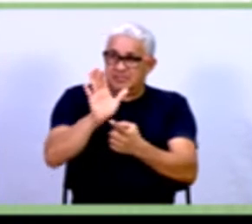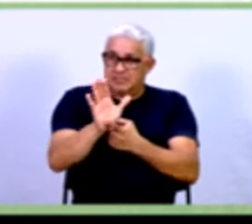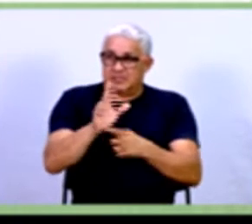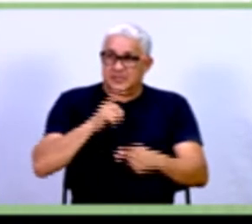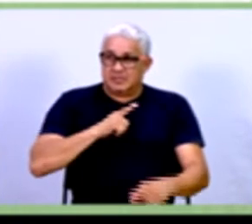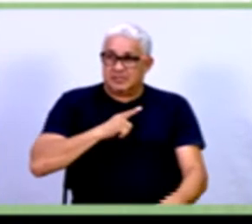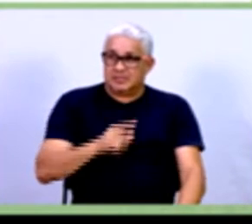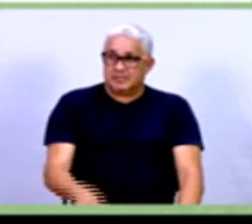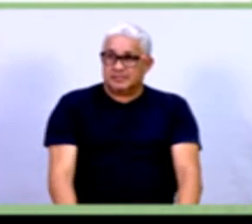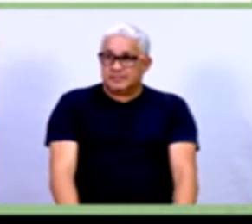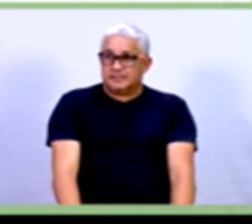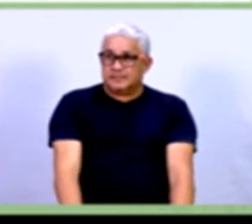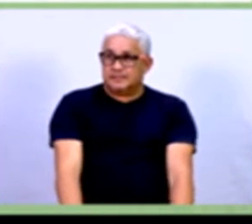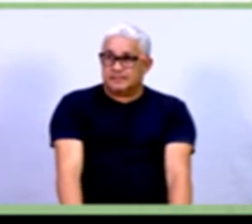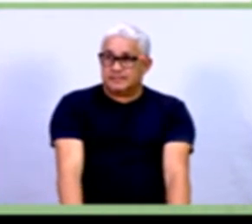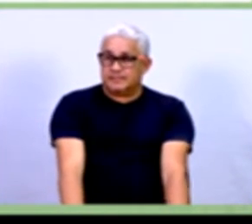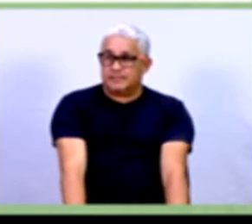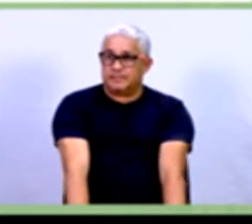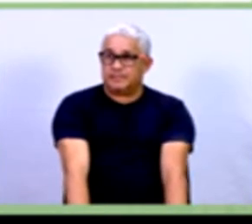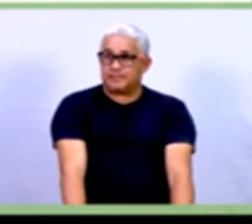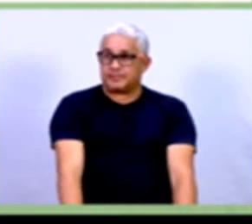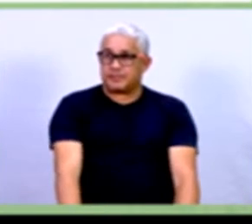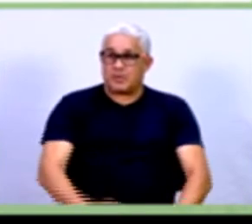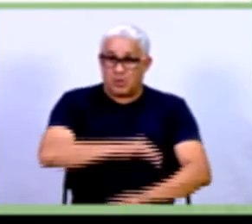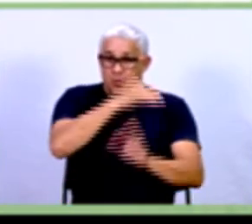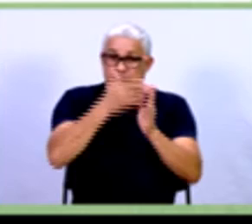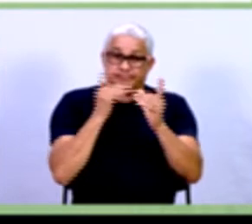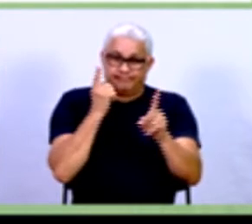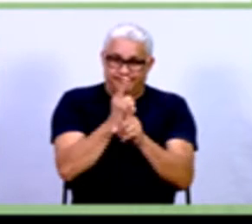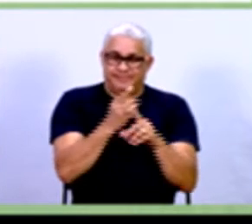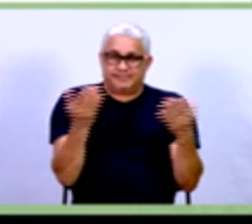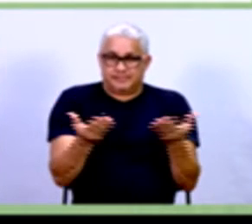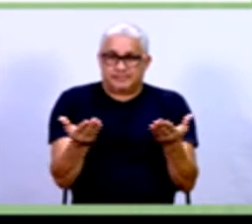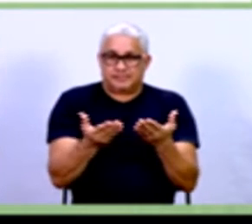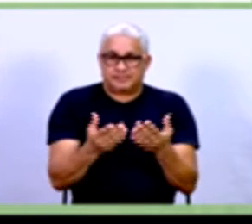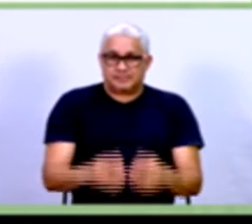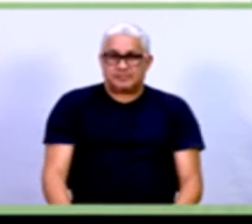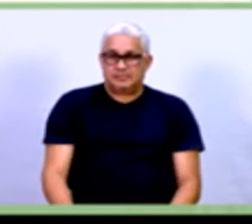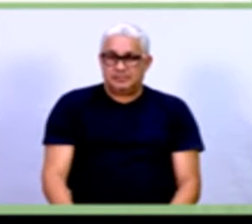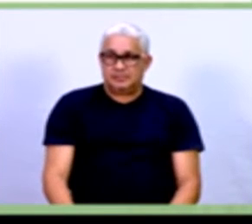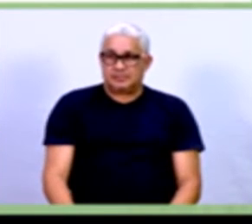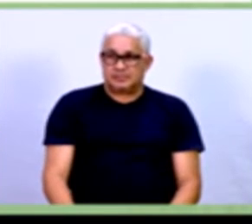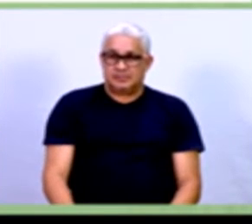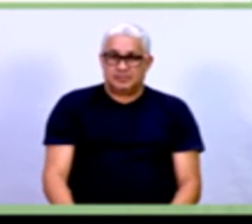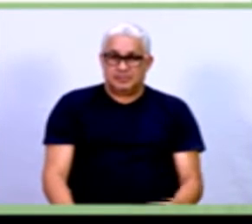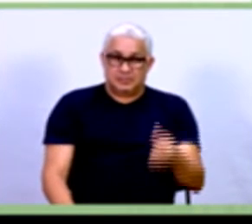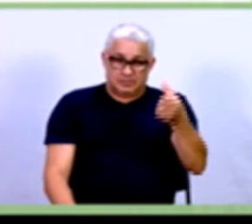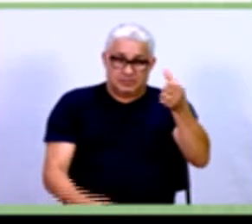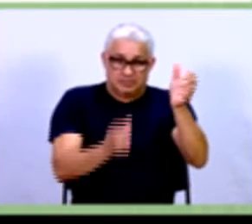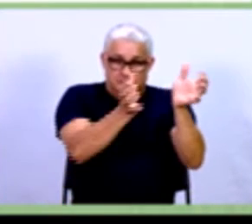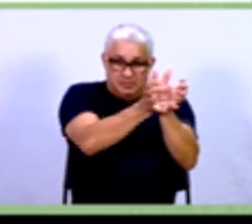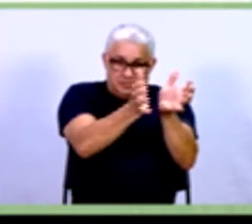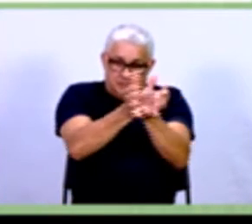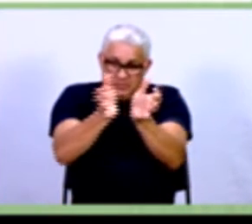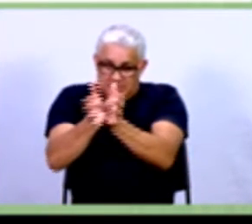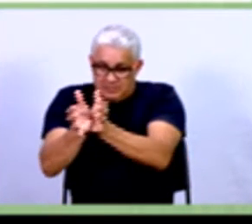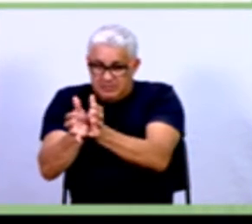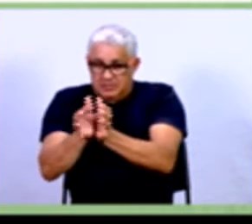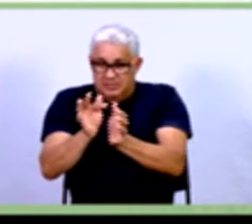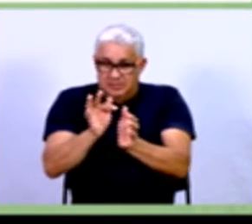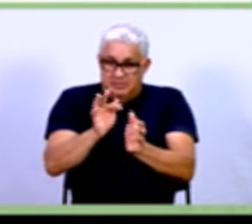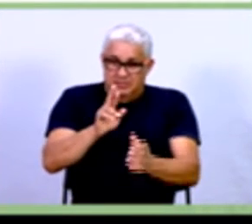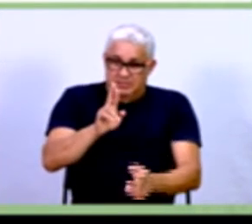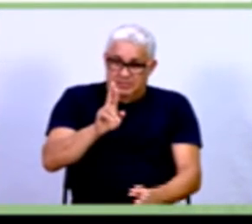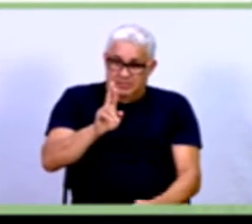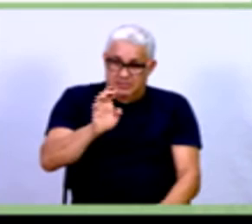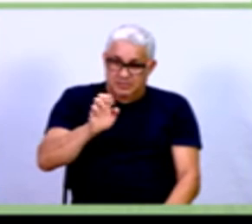tem... Isso aqui foi tudo que a gente encontrou agora, tá? Essas são as nossas 6 classes. Essa aqui foi a frequência que a gente acabou